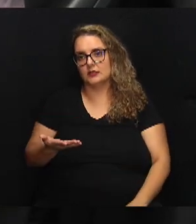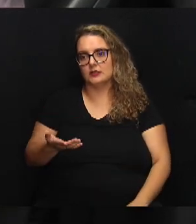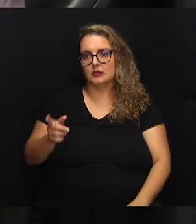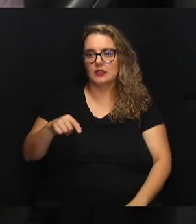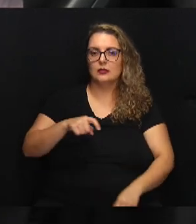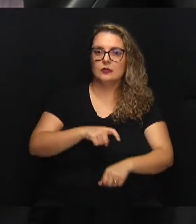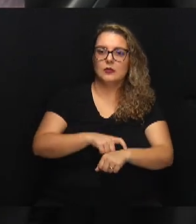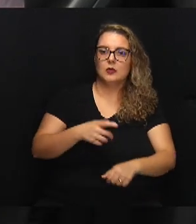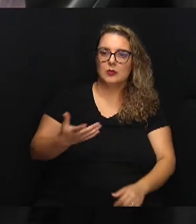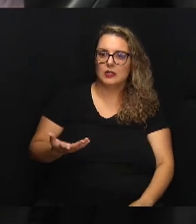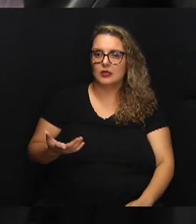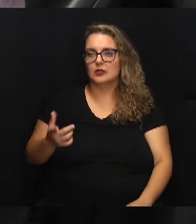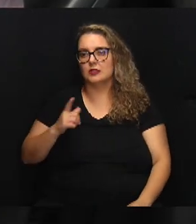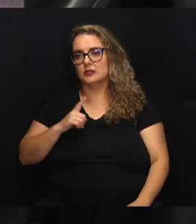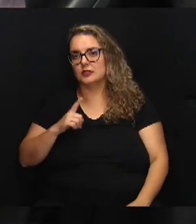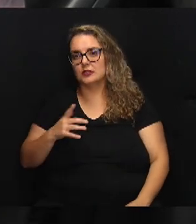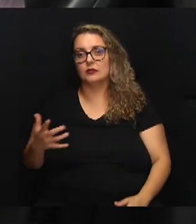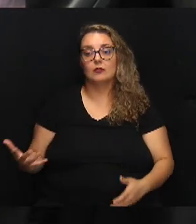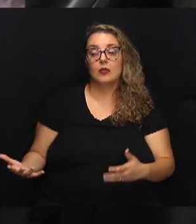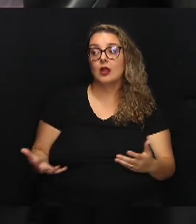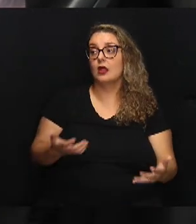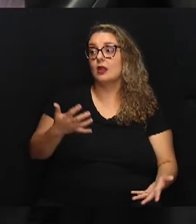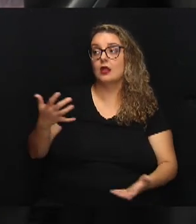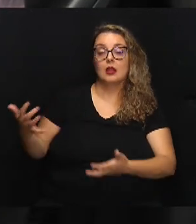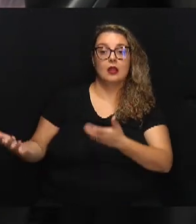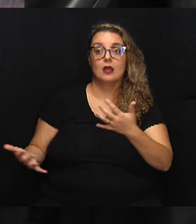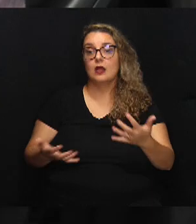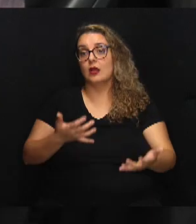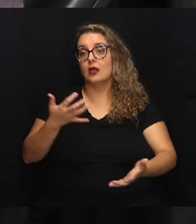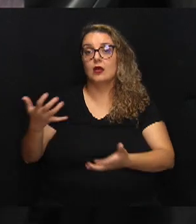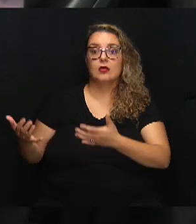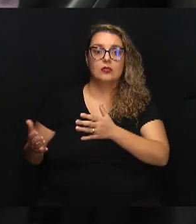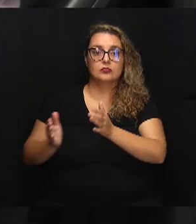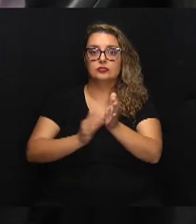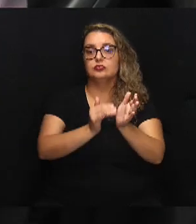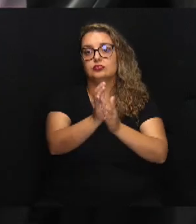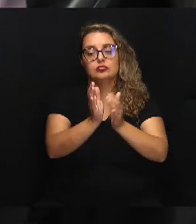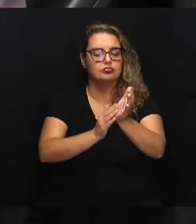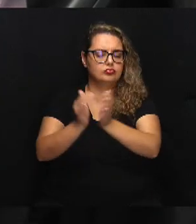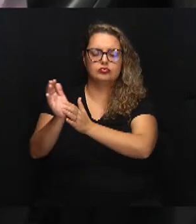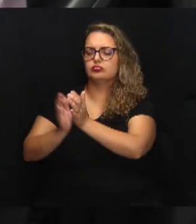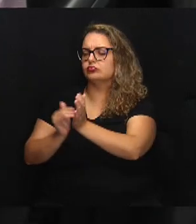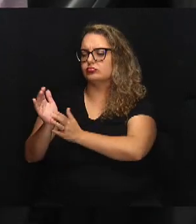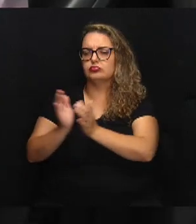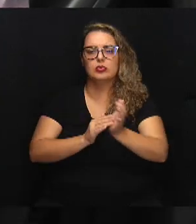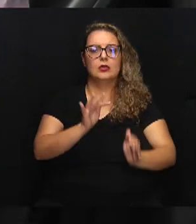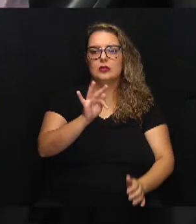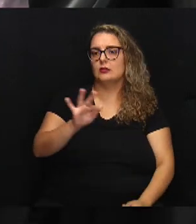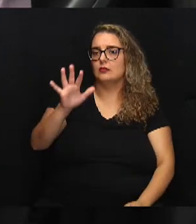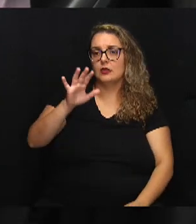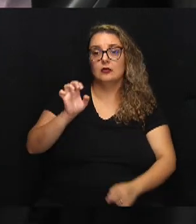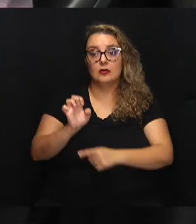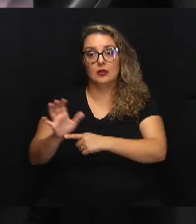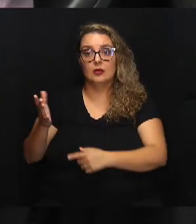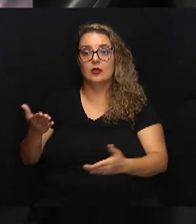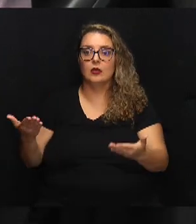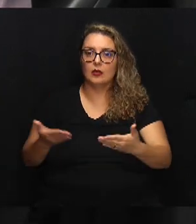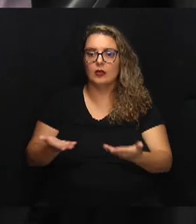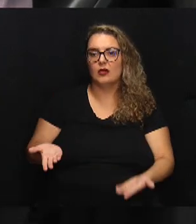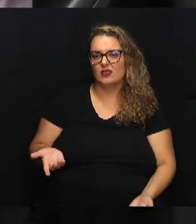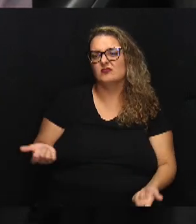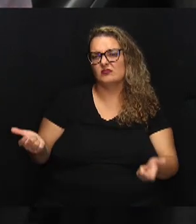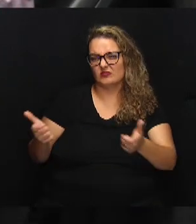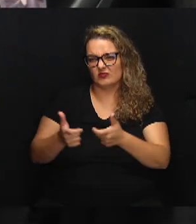época que a gente estava naquela efervescência de concursos, né? Nas federais, nas estaduais também. Hoje isso